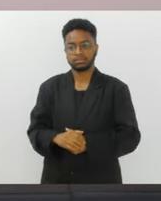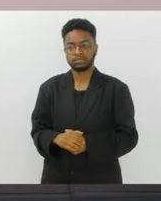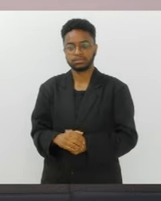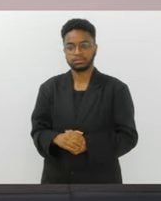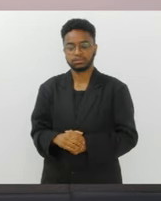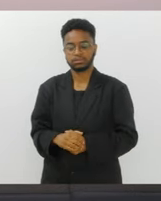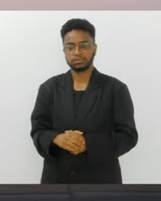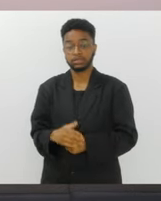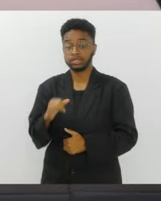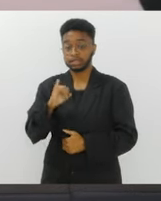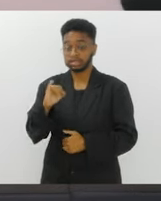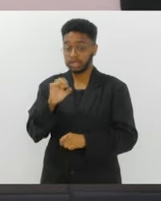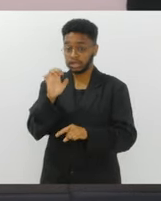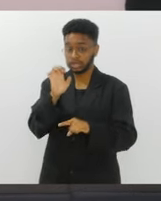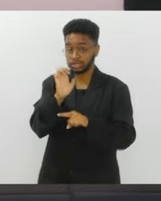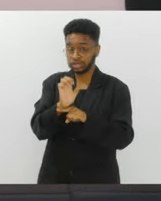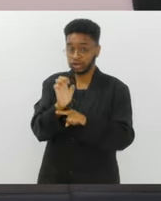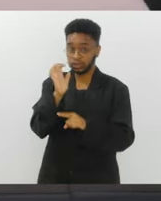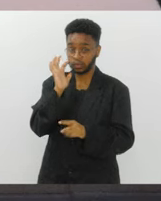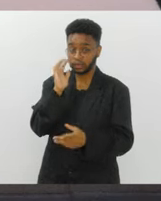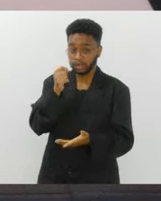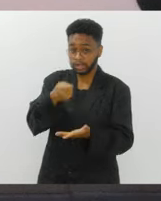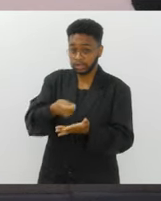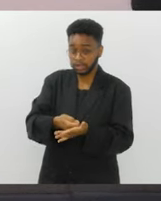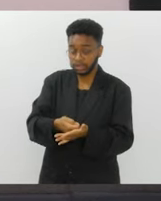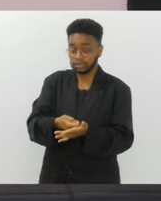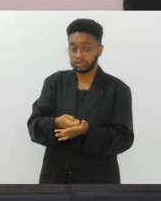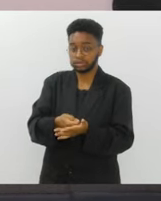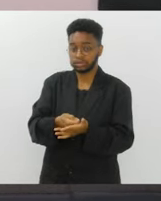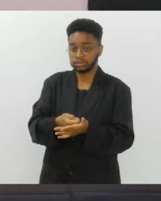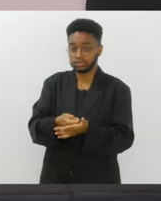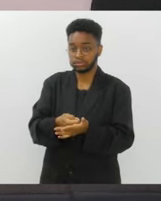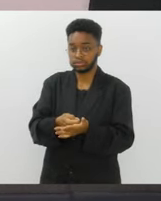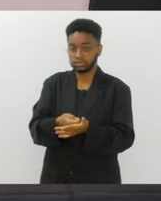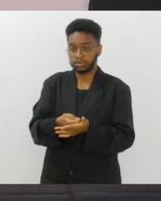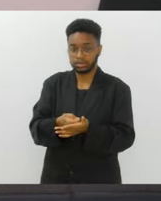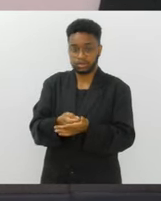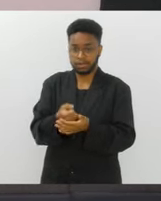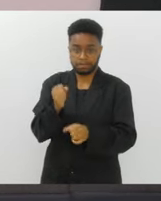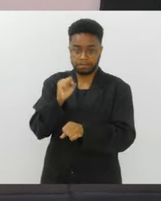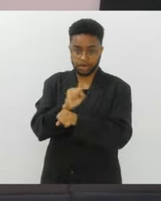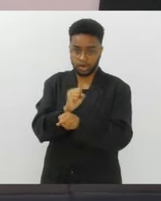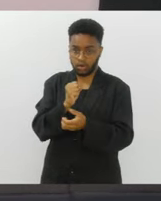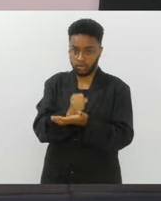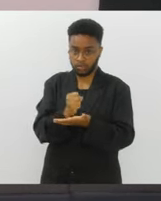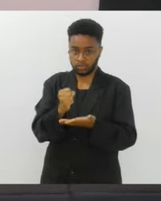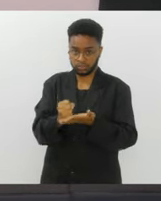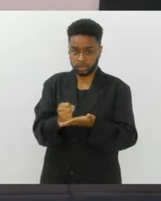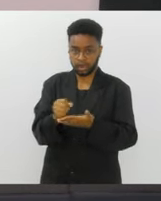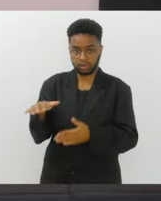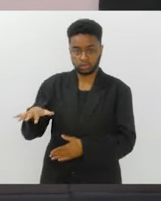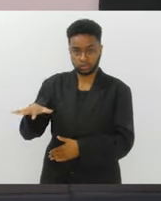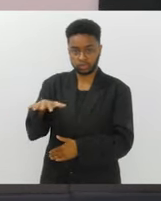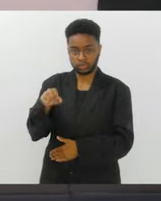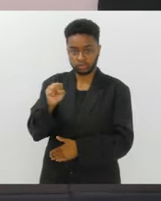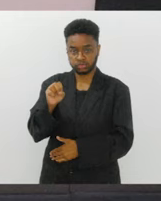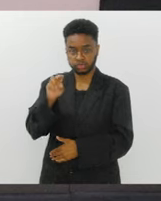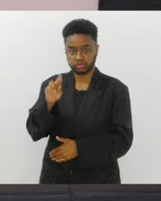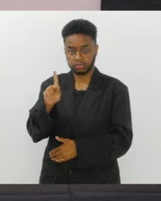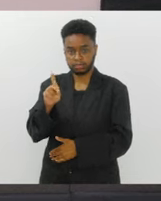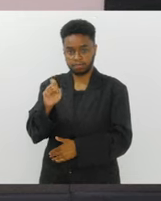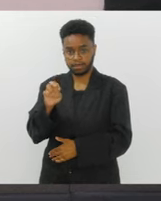caso o Estado decida fazer a encampação ou intervenção na